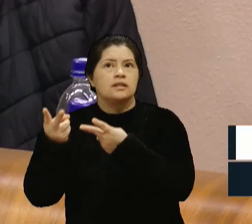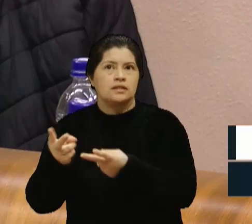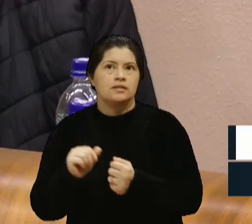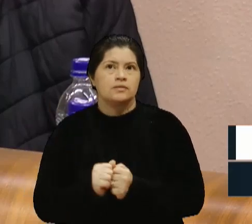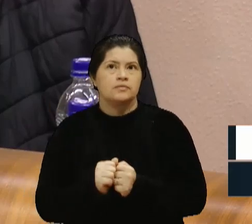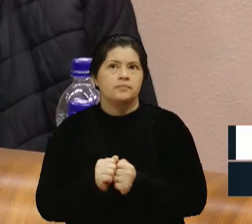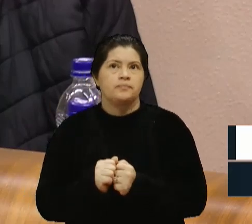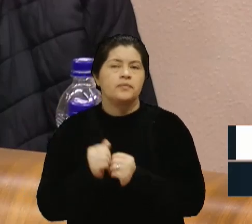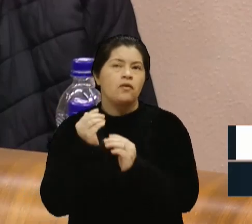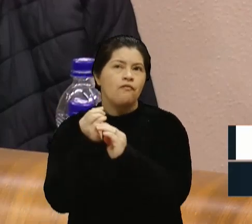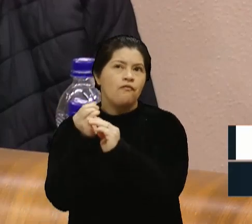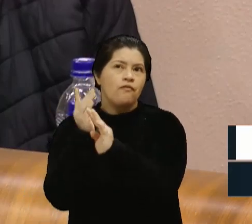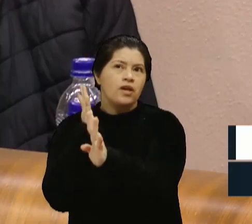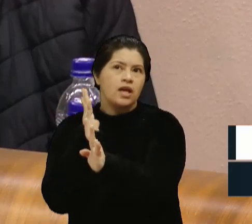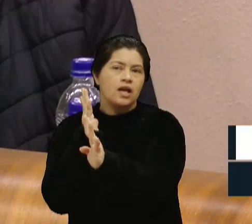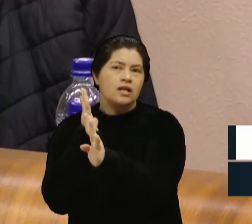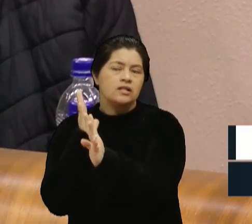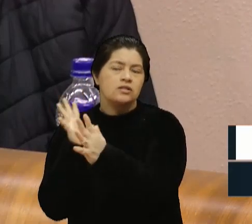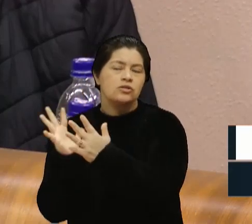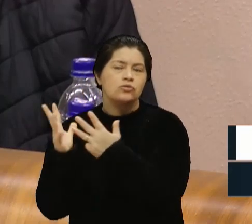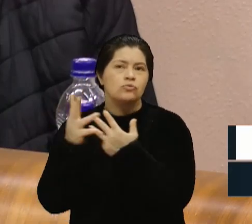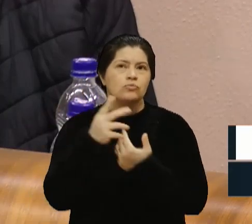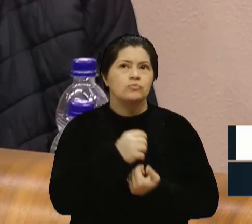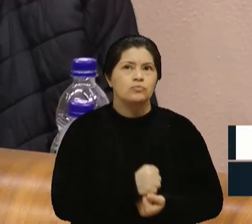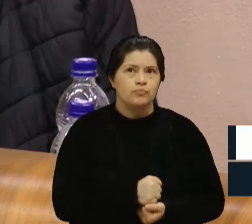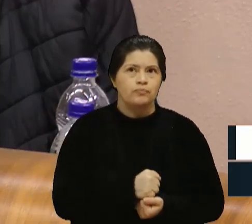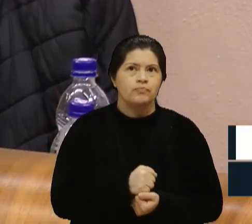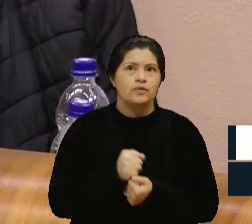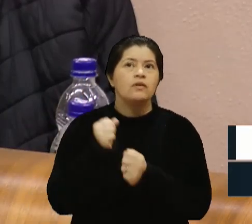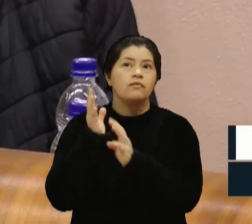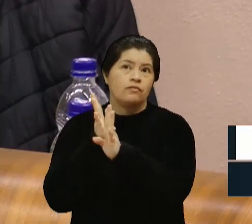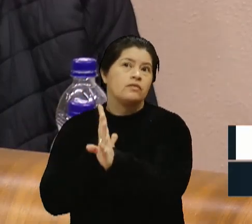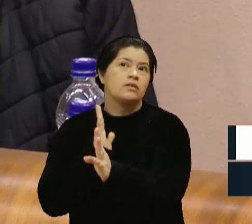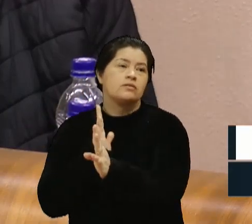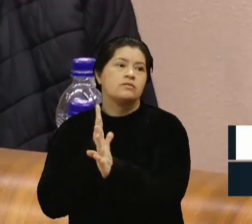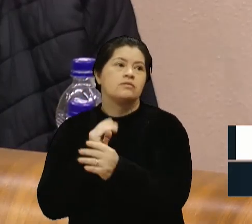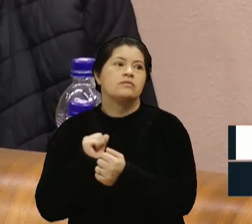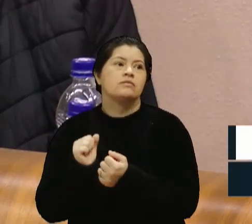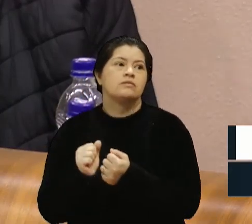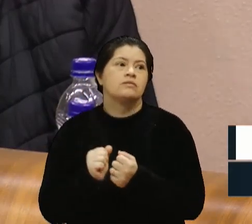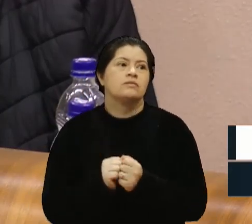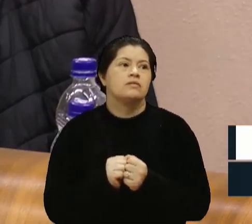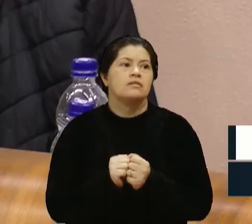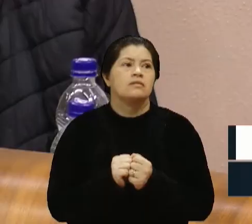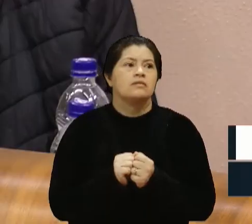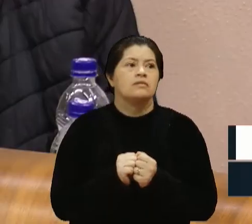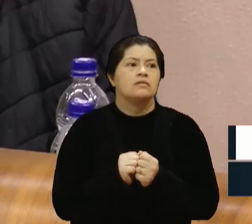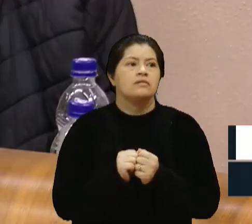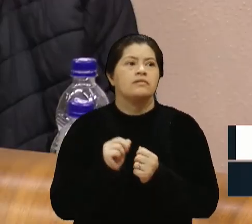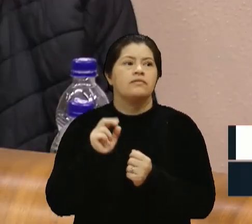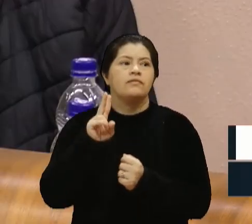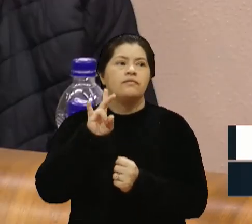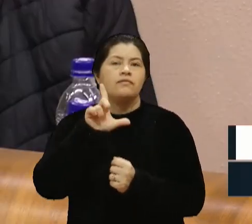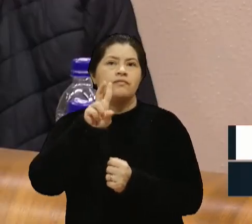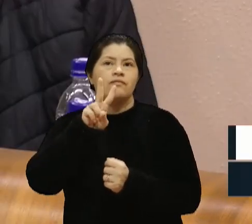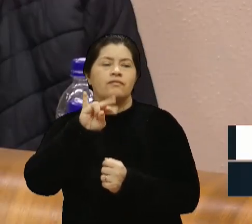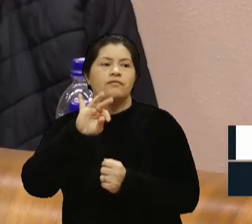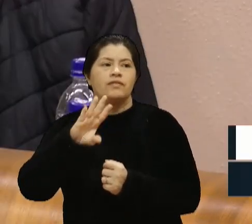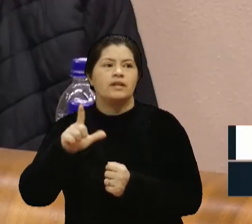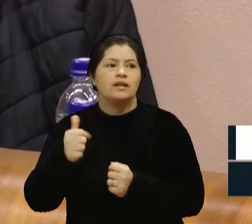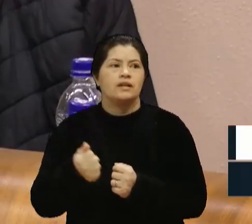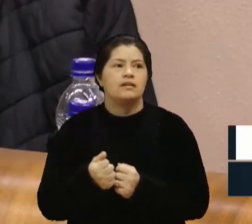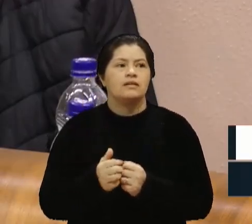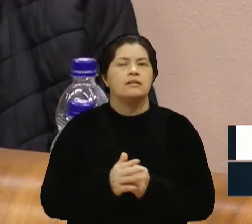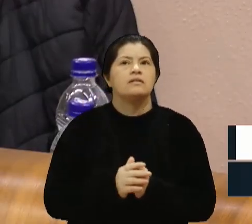as vilas de acolhimento, as vilas recomeço que eles chamam lá. São Paulo já tem 16 vilas